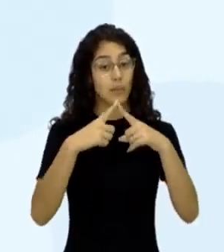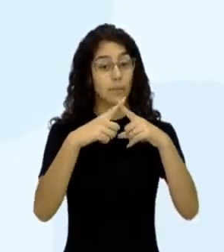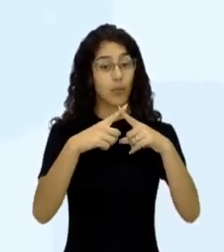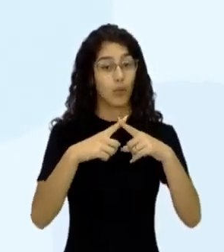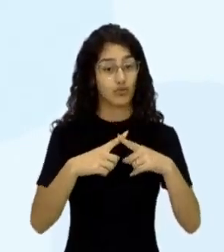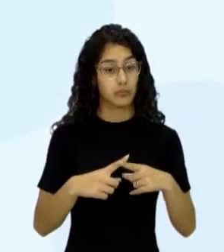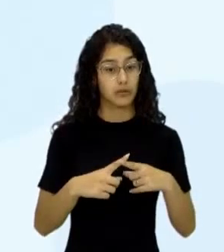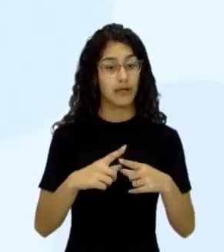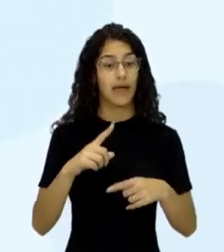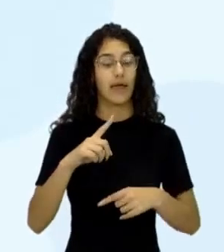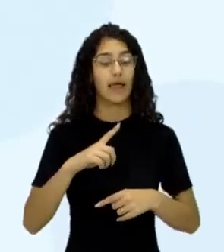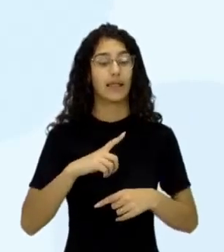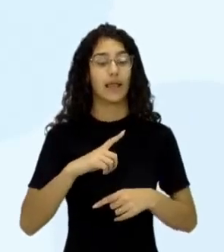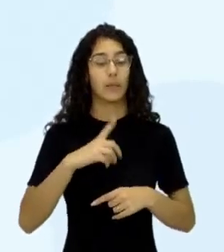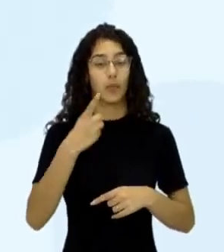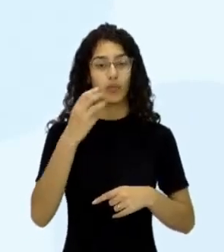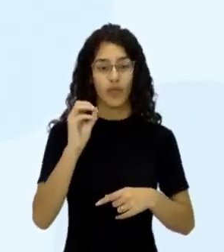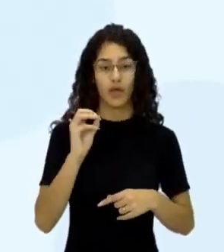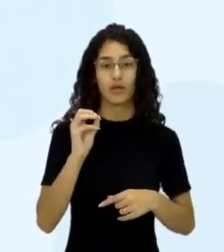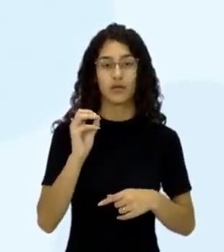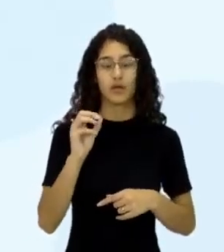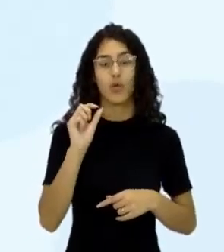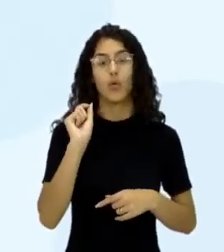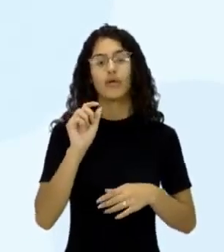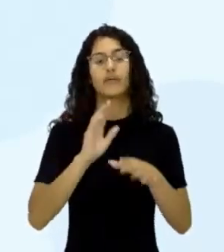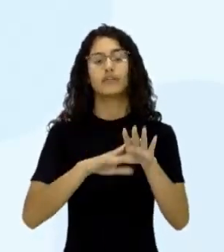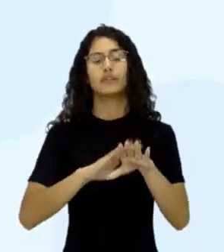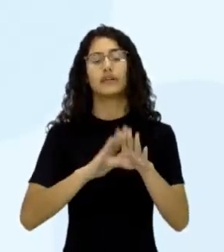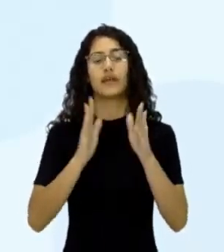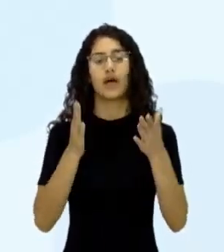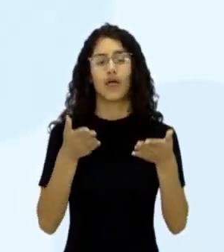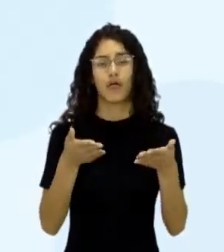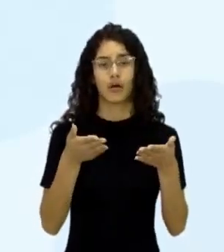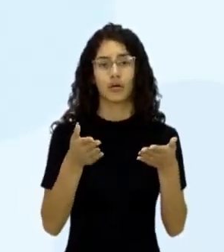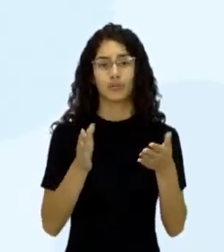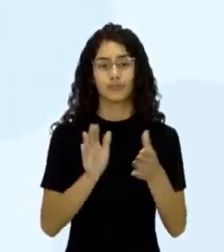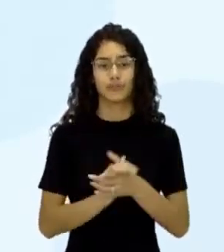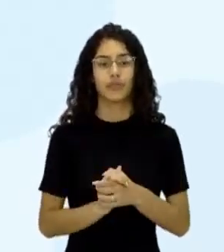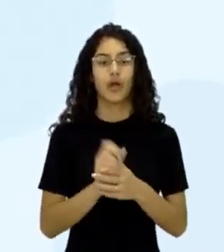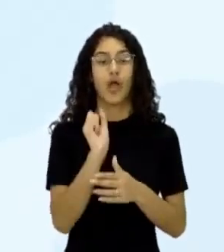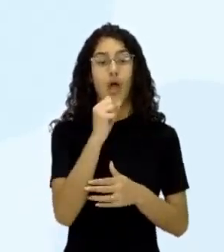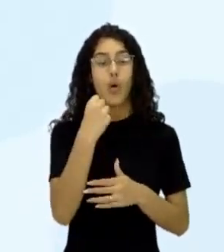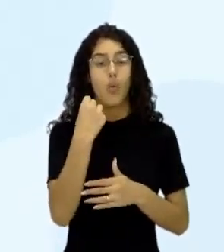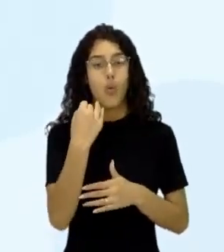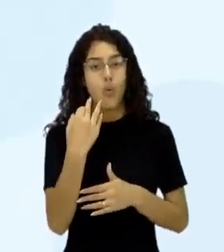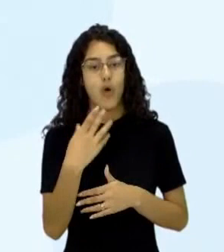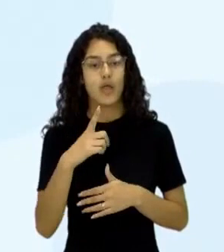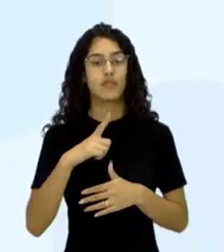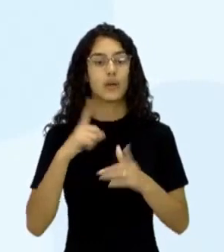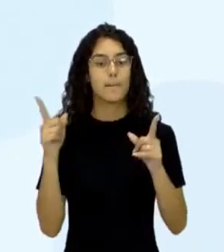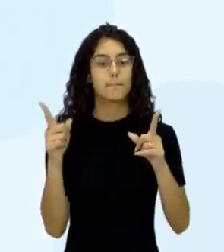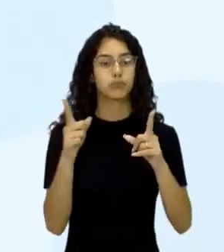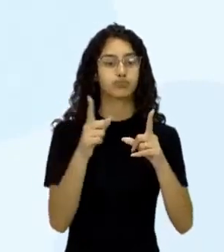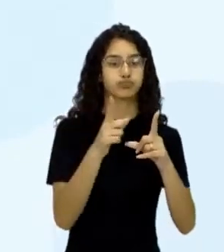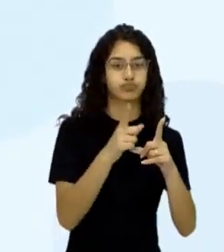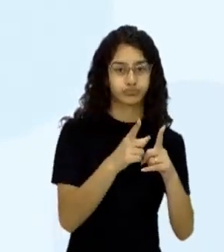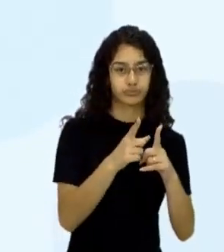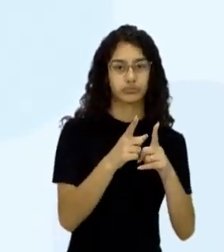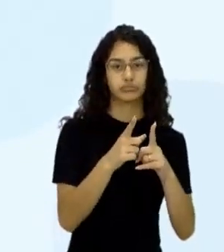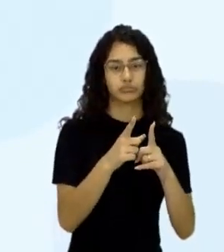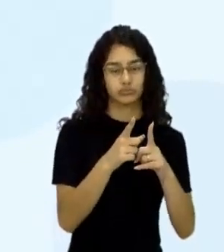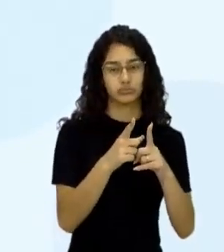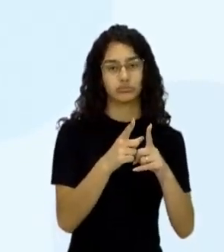número por uma potência de 10. O que vai ser o expoente? Vai ser quantas casas você reduziu, quantas